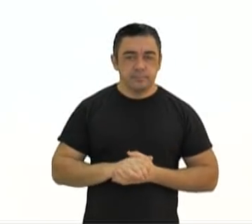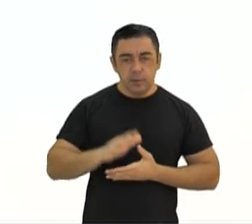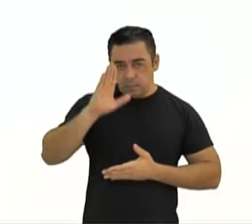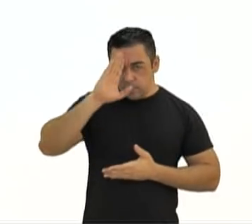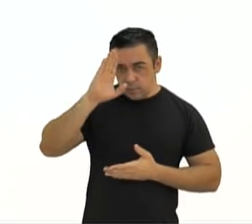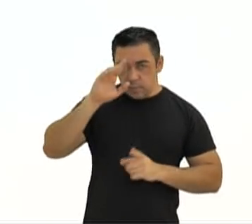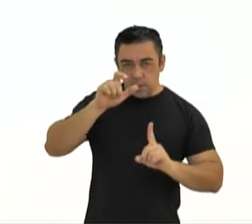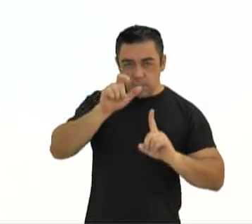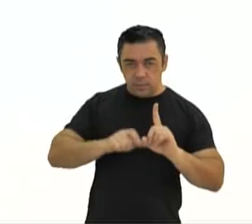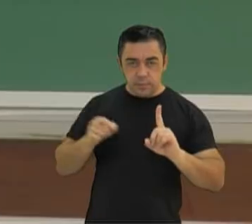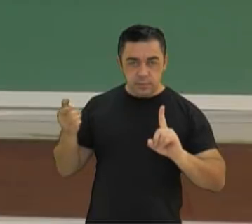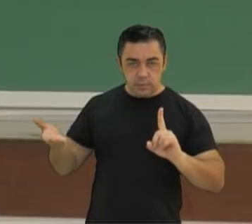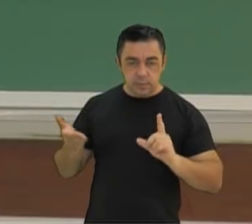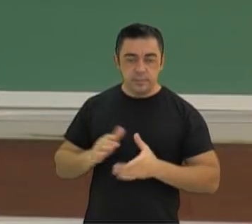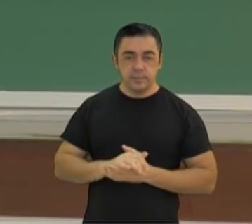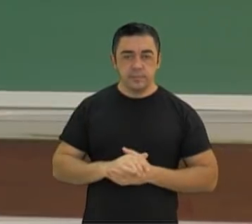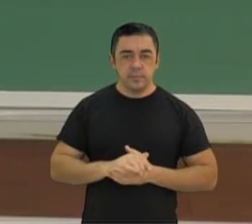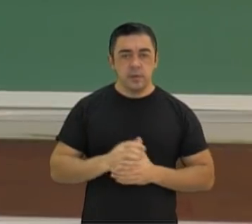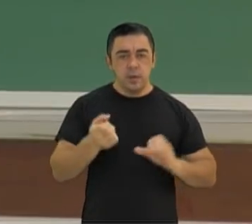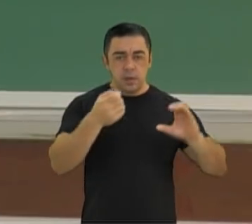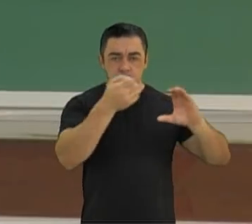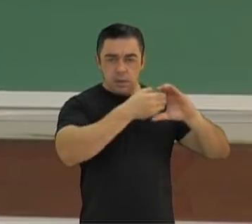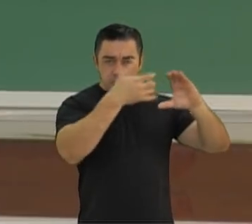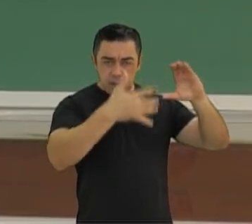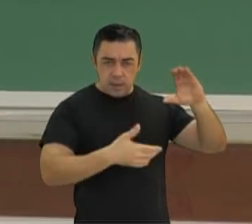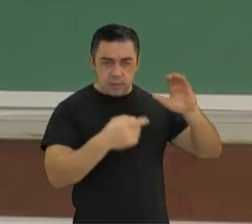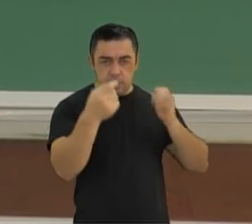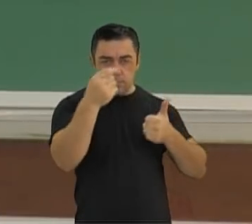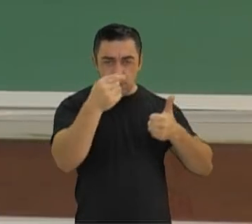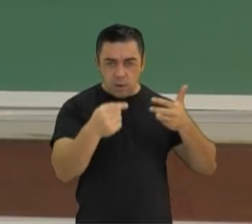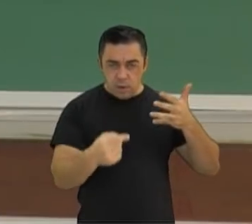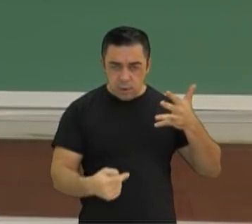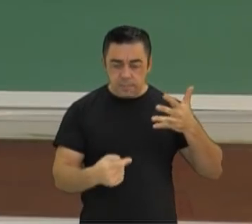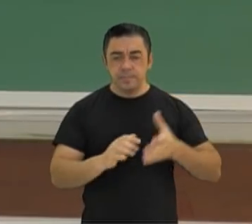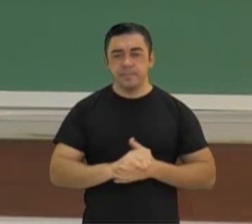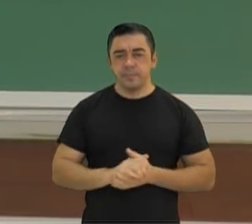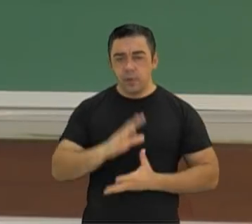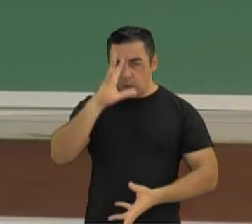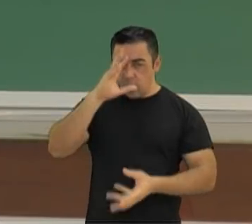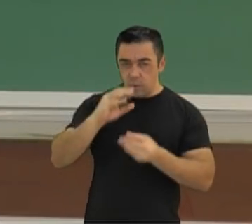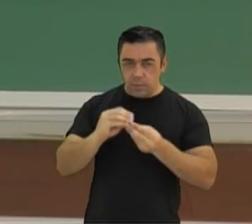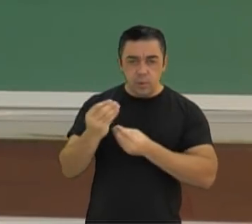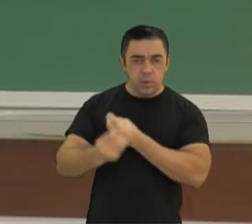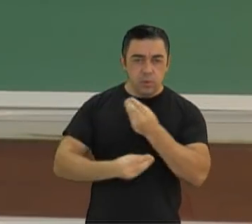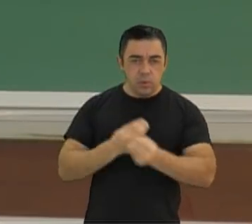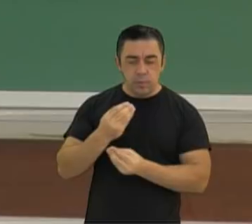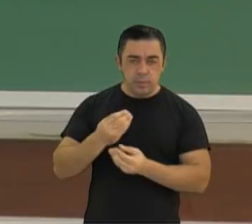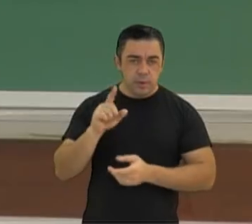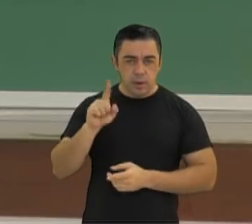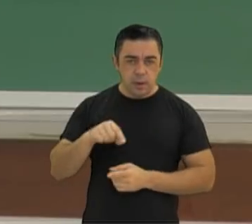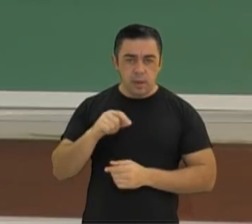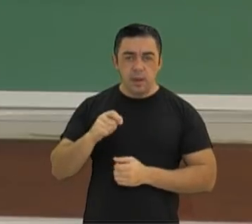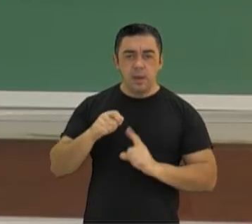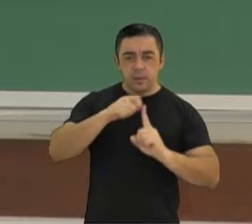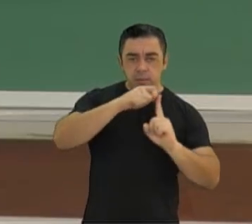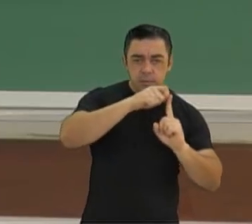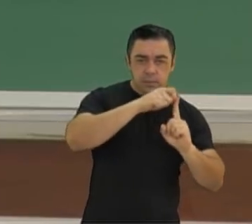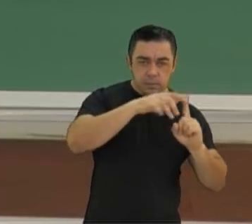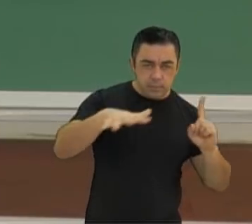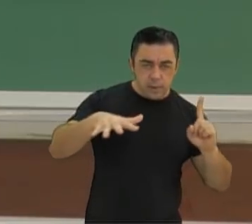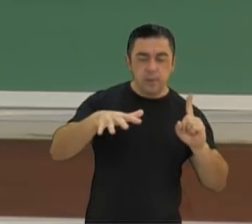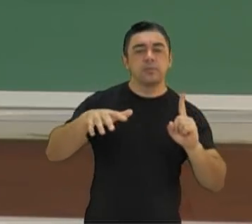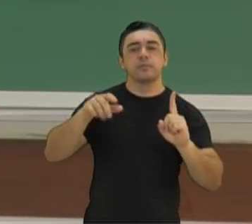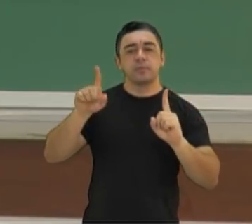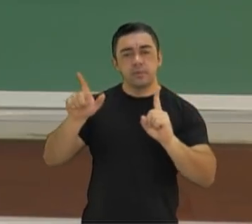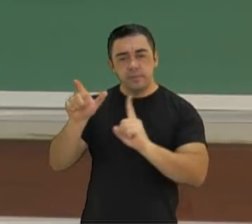da revista Relatos Azuis, enumeramos algumas características dele, compreendemos a finalidade da linguagem verbal e não